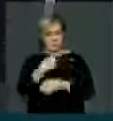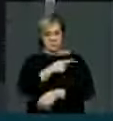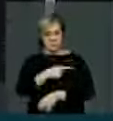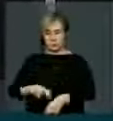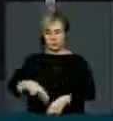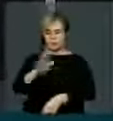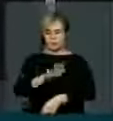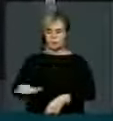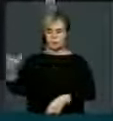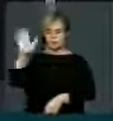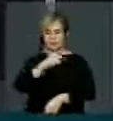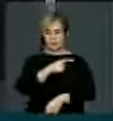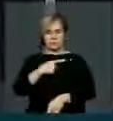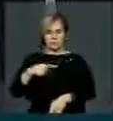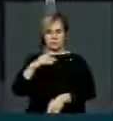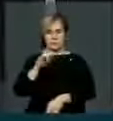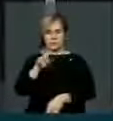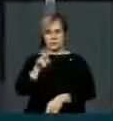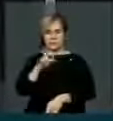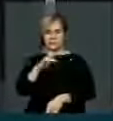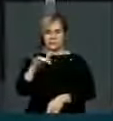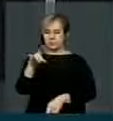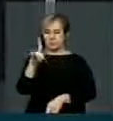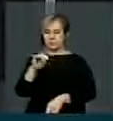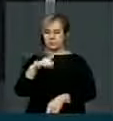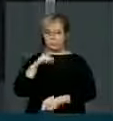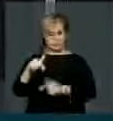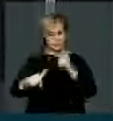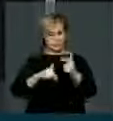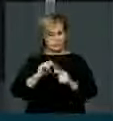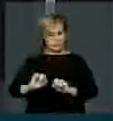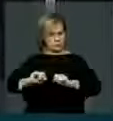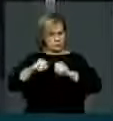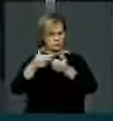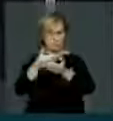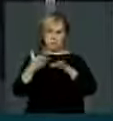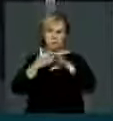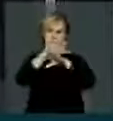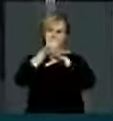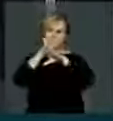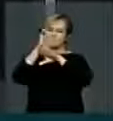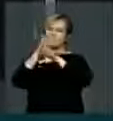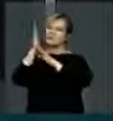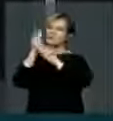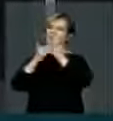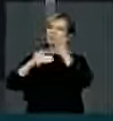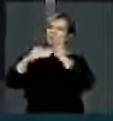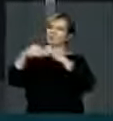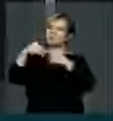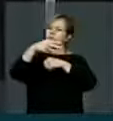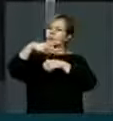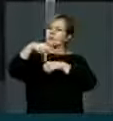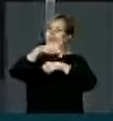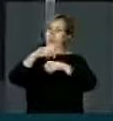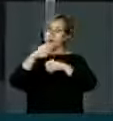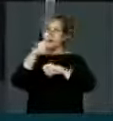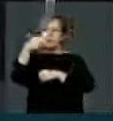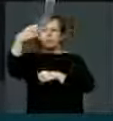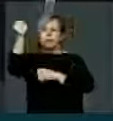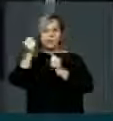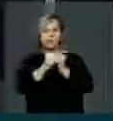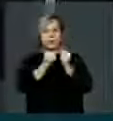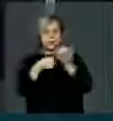Presidente Nacional do partido do pastor Everaldo tem tido ter feito esse trabalho de percorrer todo o nosso país viajado e cumprindo